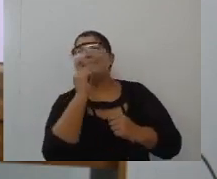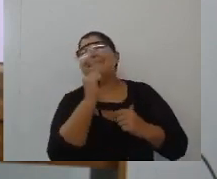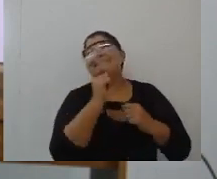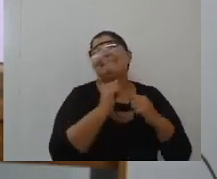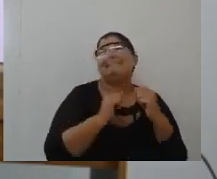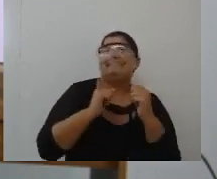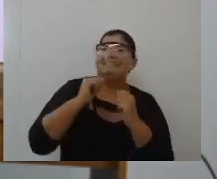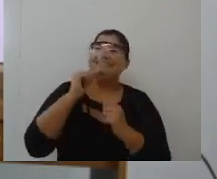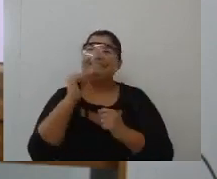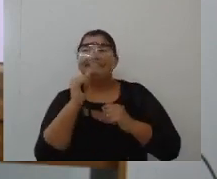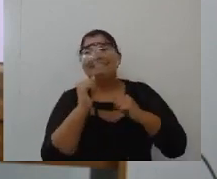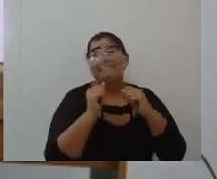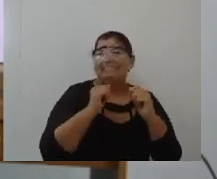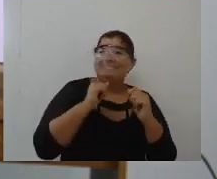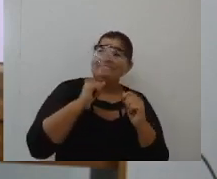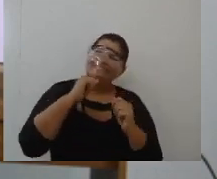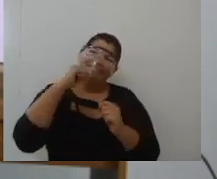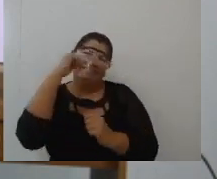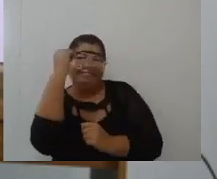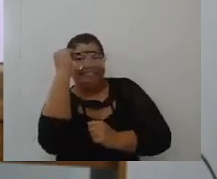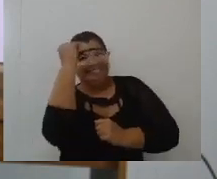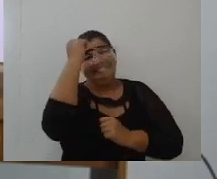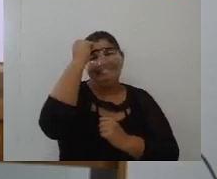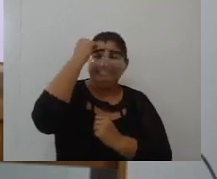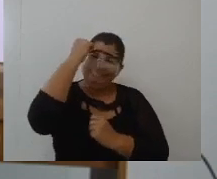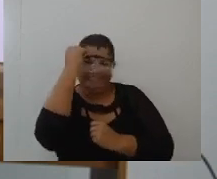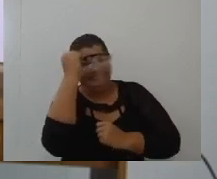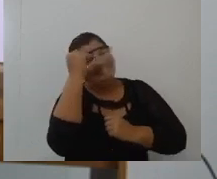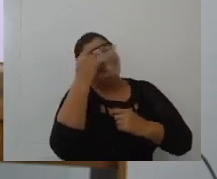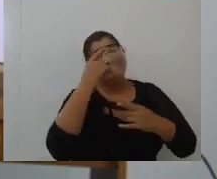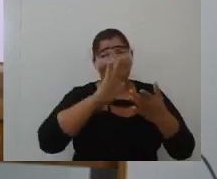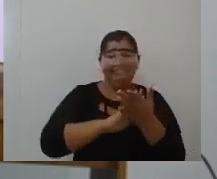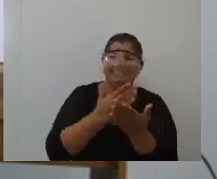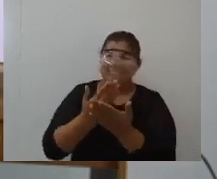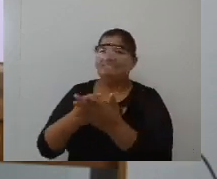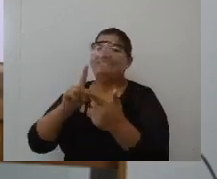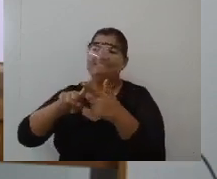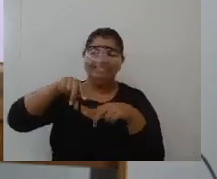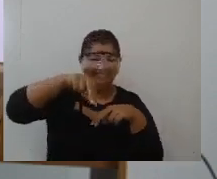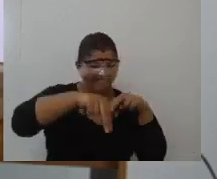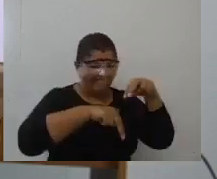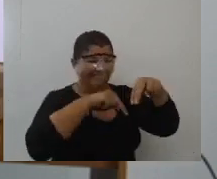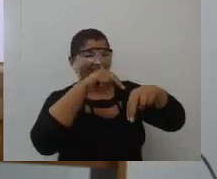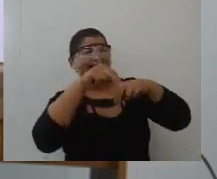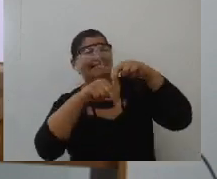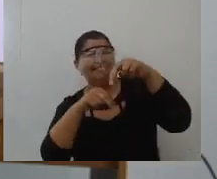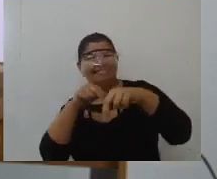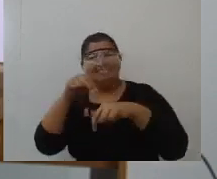viu? Até o intérprete tá ali, ó, tirando onda, dançando. Eita.